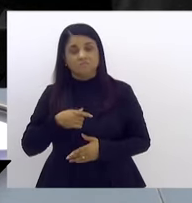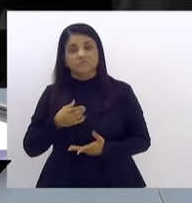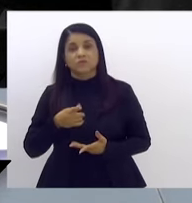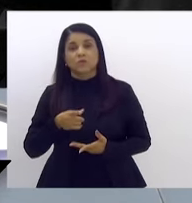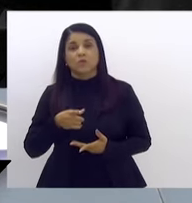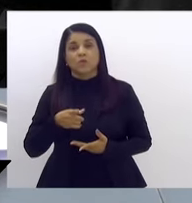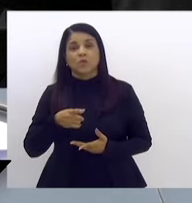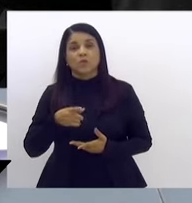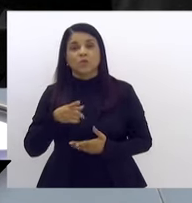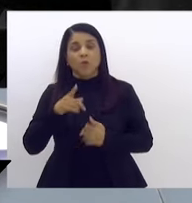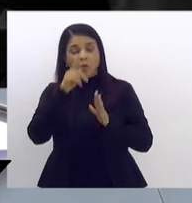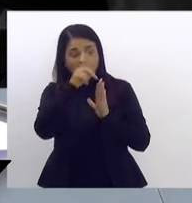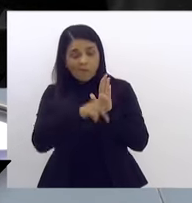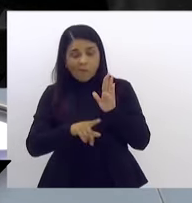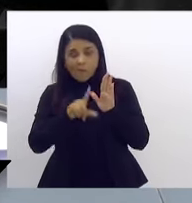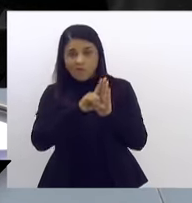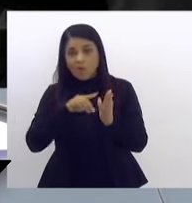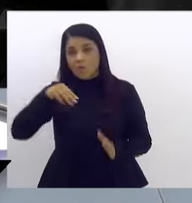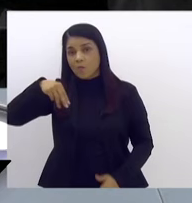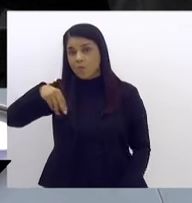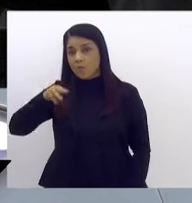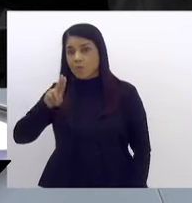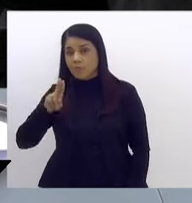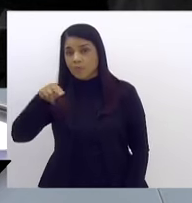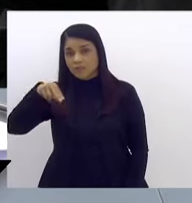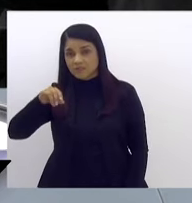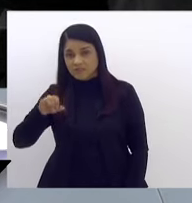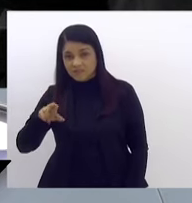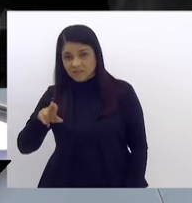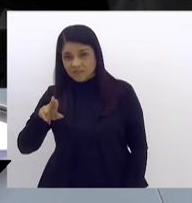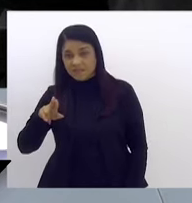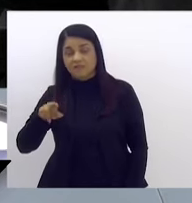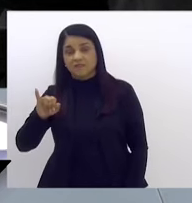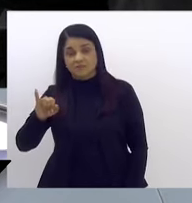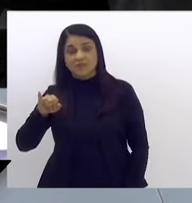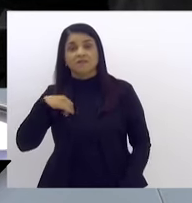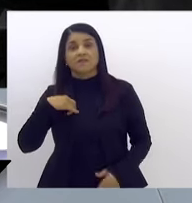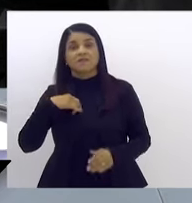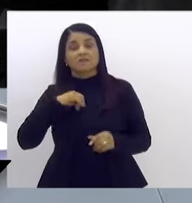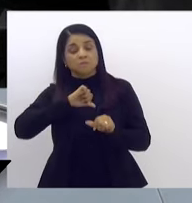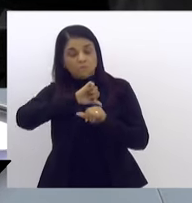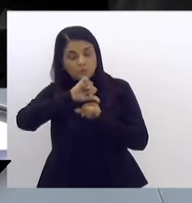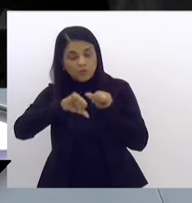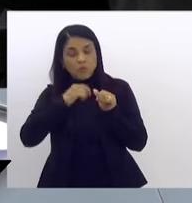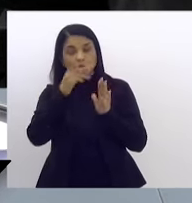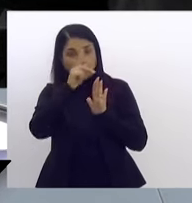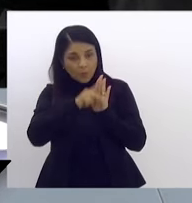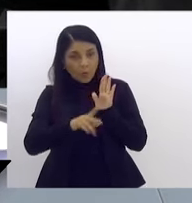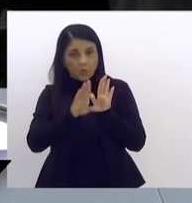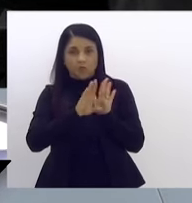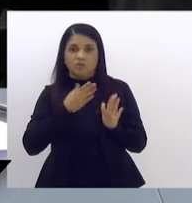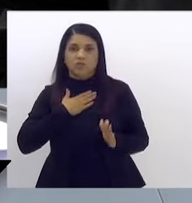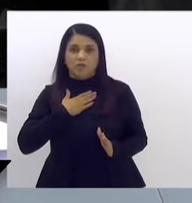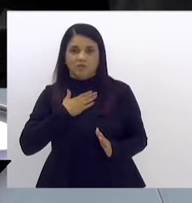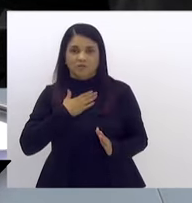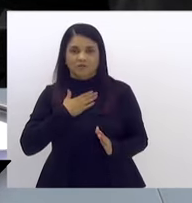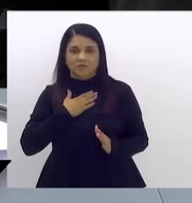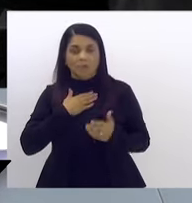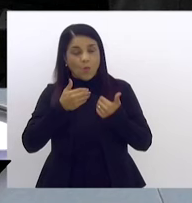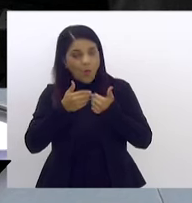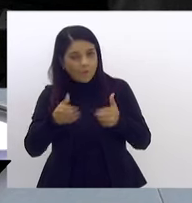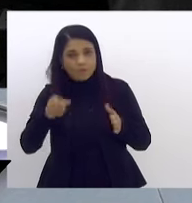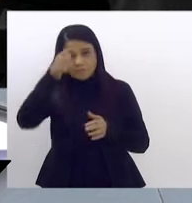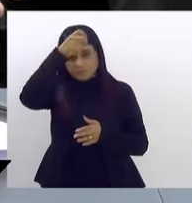projeto Deputado munir alterando o meu né porque no meu abri até para para municípios e